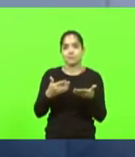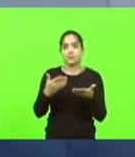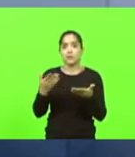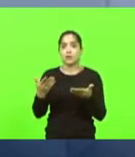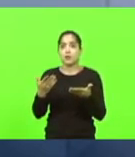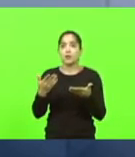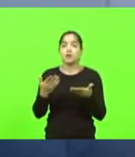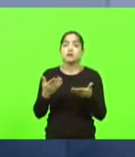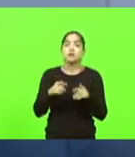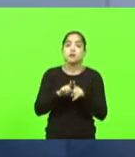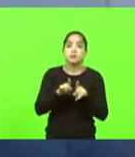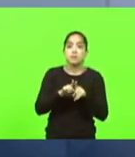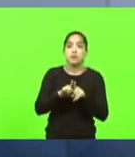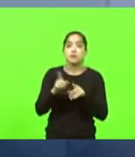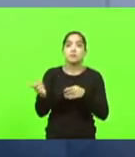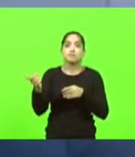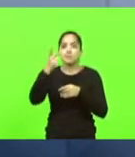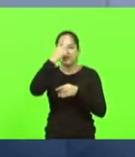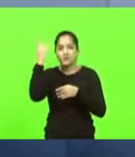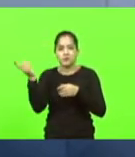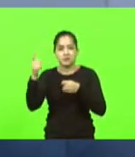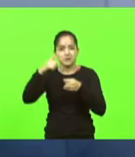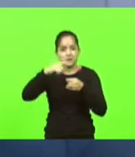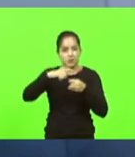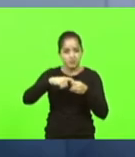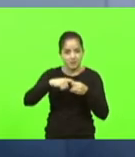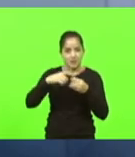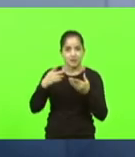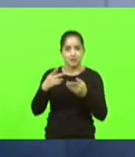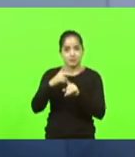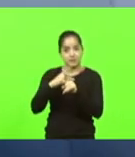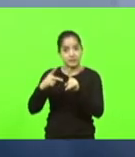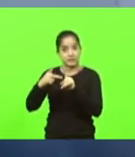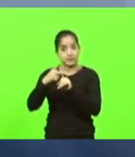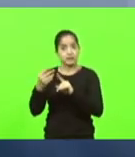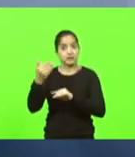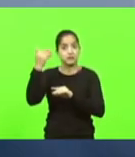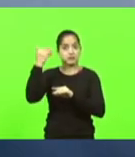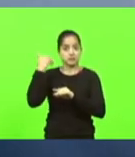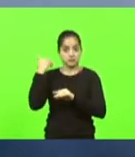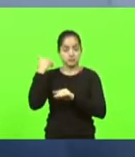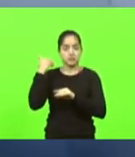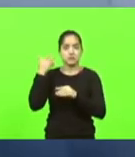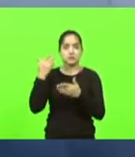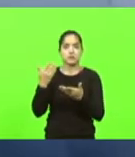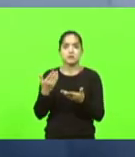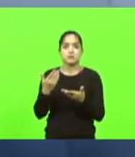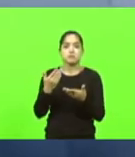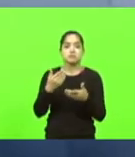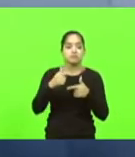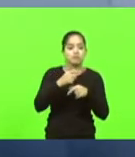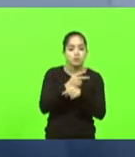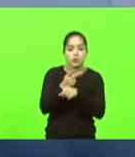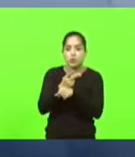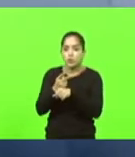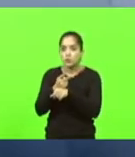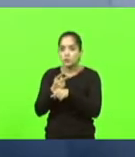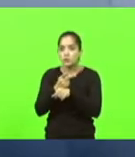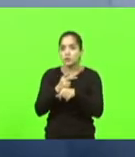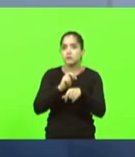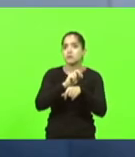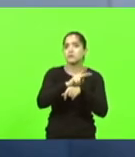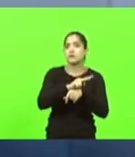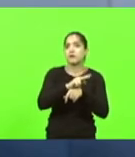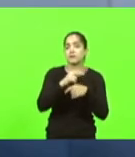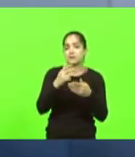deficiência e beneficiários reabilitados, capacitados, procurando vagas com qualificação para dar a sua contribuição no mercado de